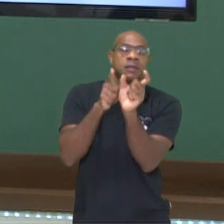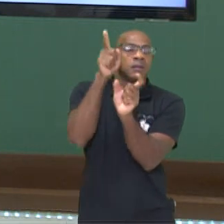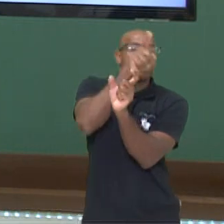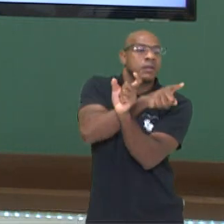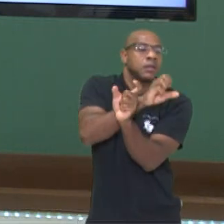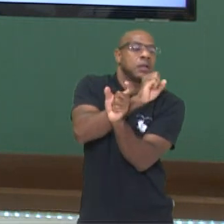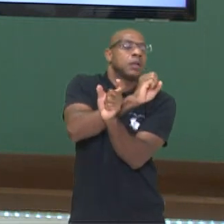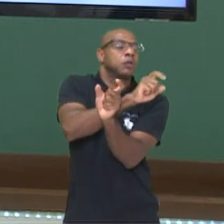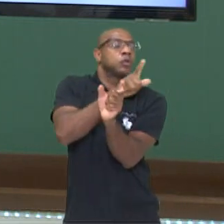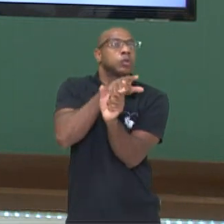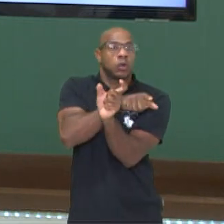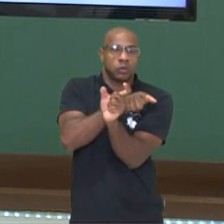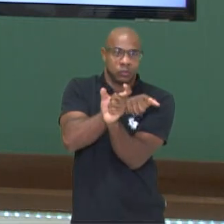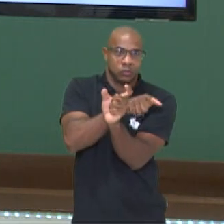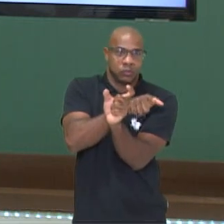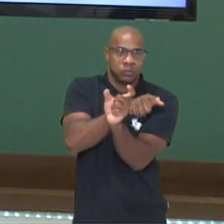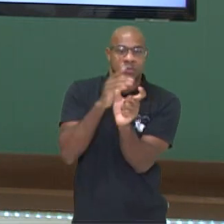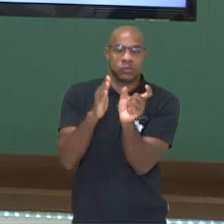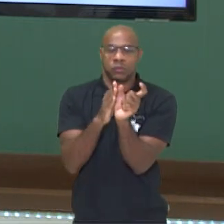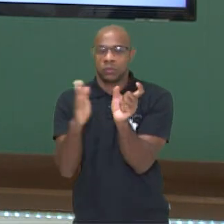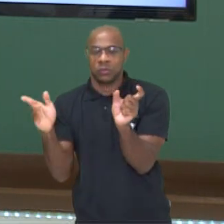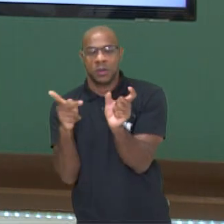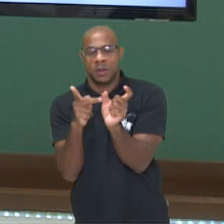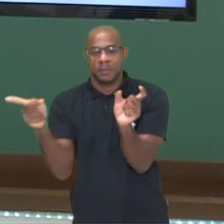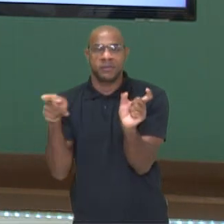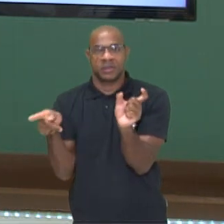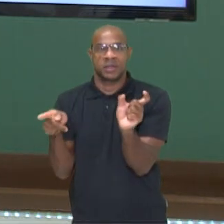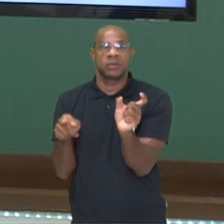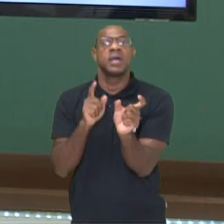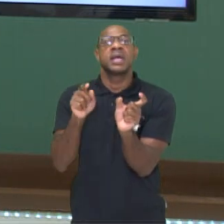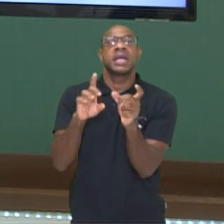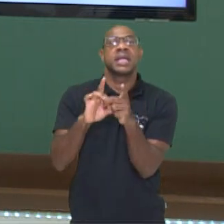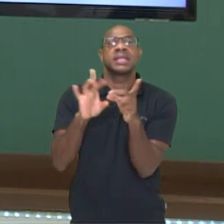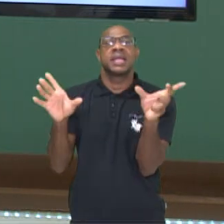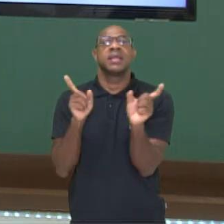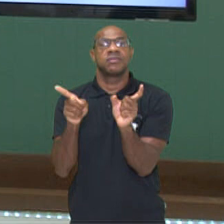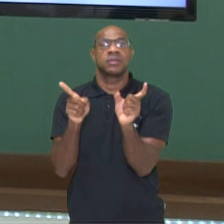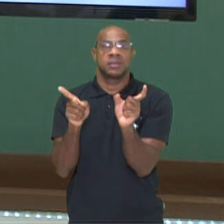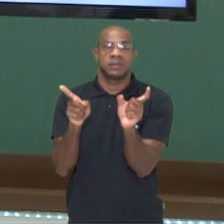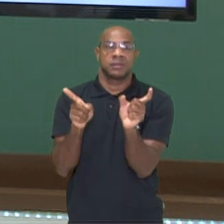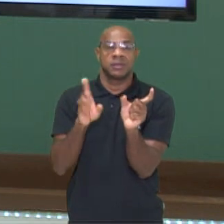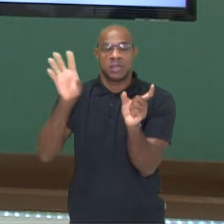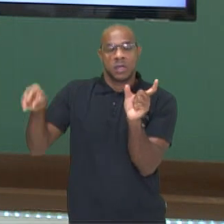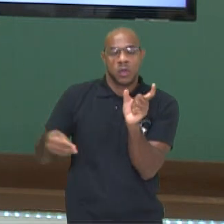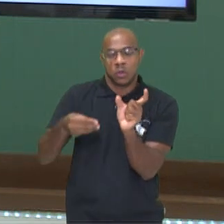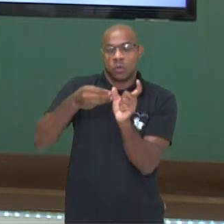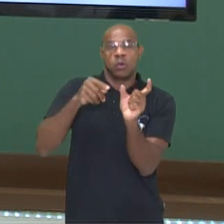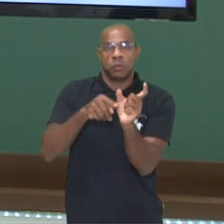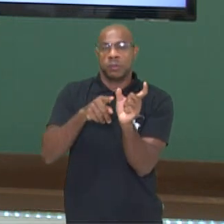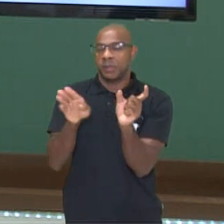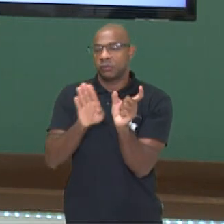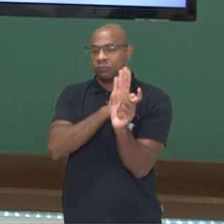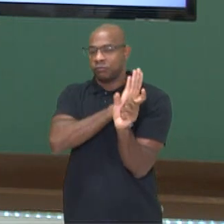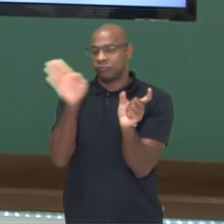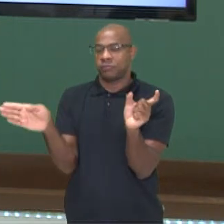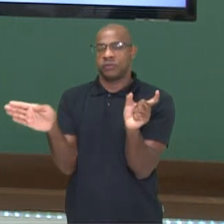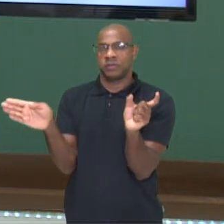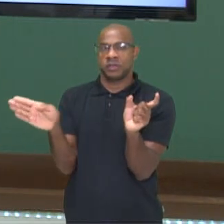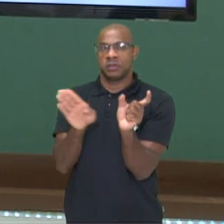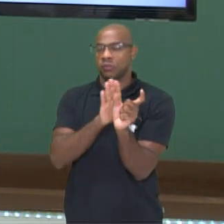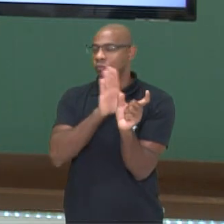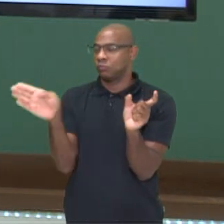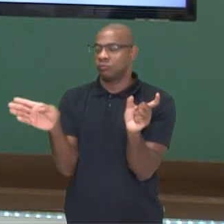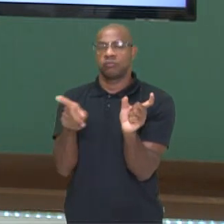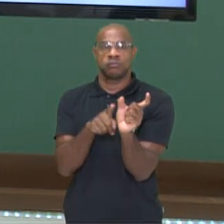temos predicado. Quem deixa algo. Esse verbo de ação, ele pede um complemento, é um verbo transitivo direto. Deixa o